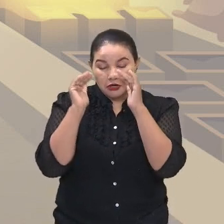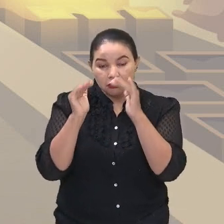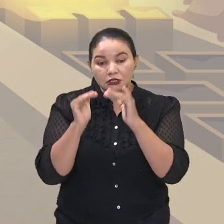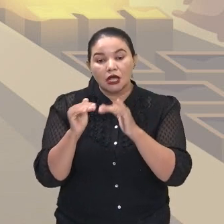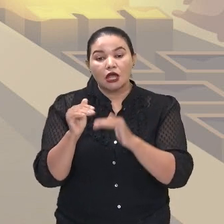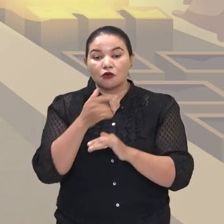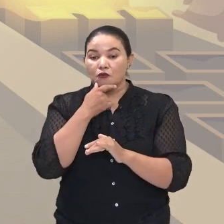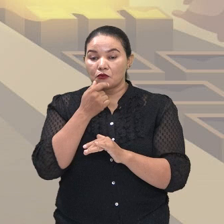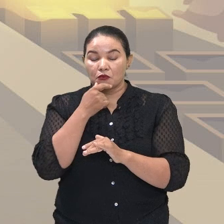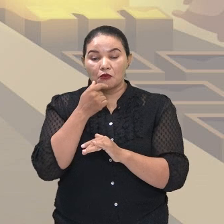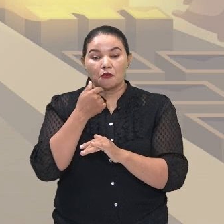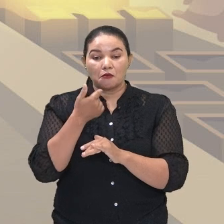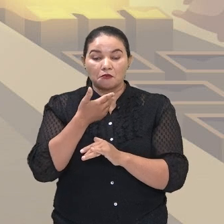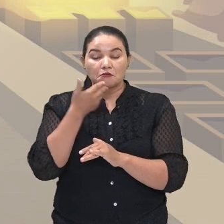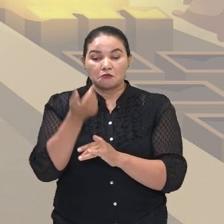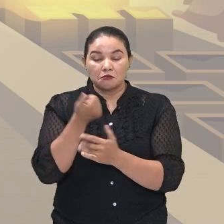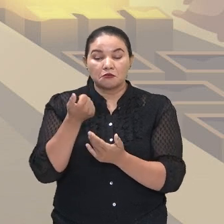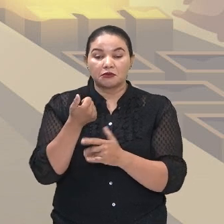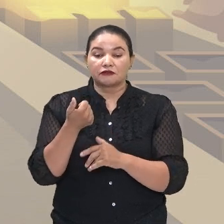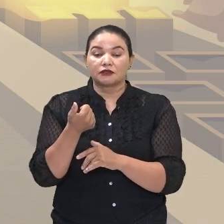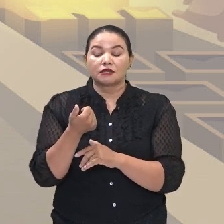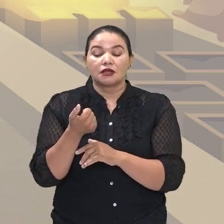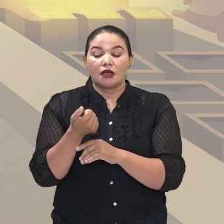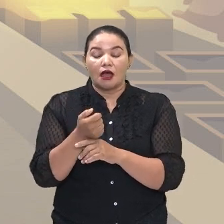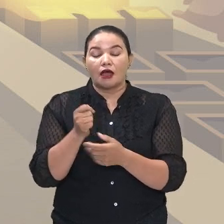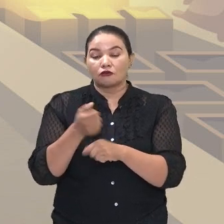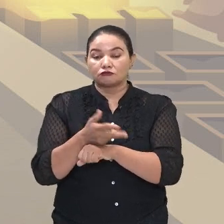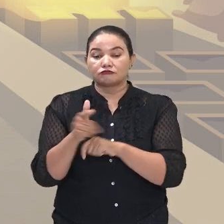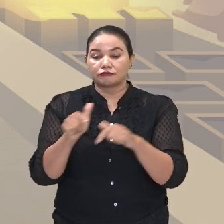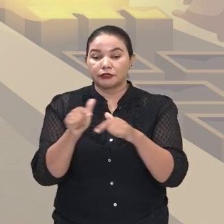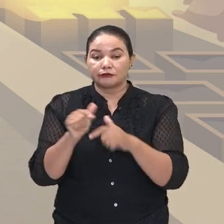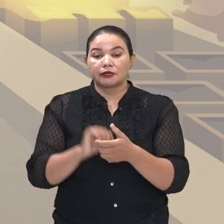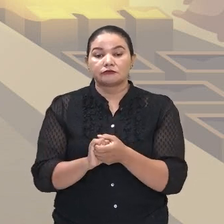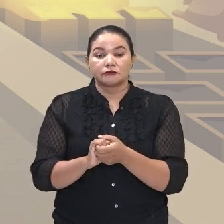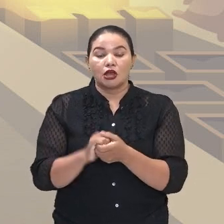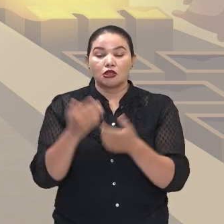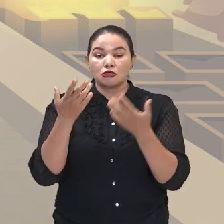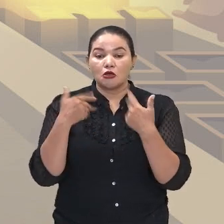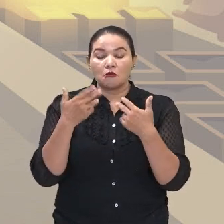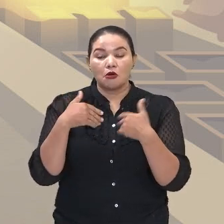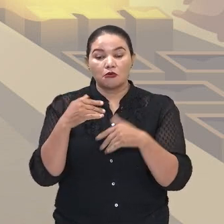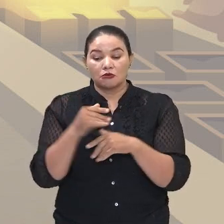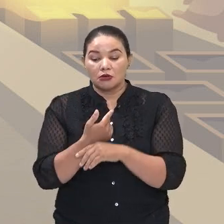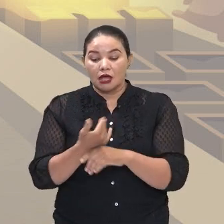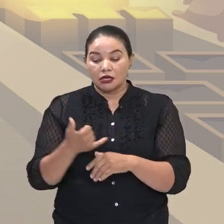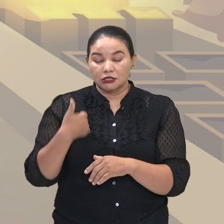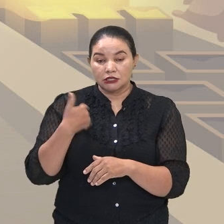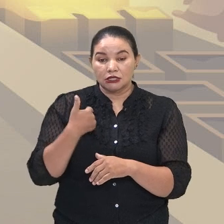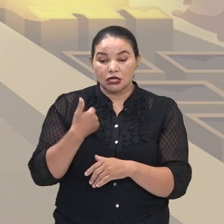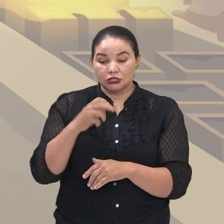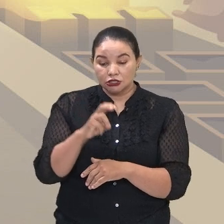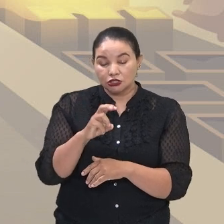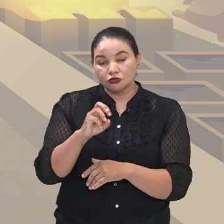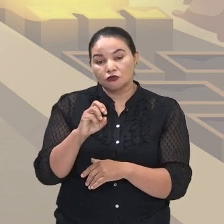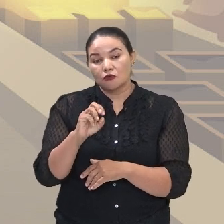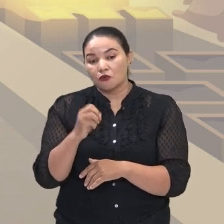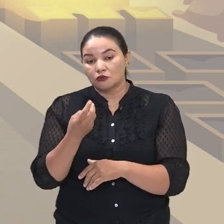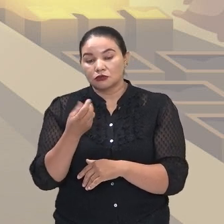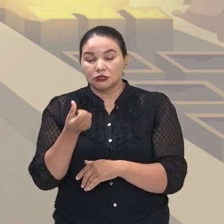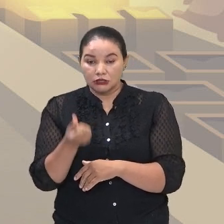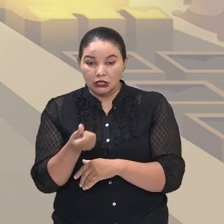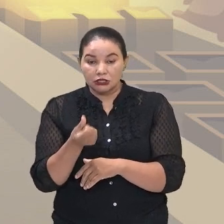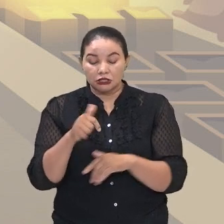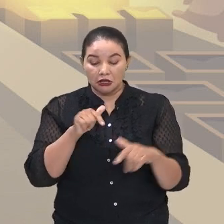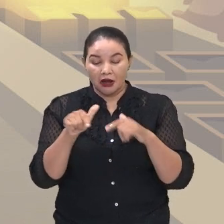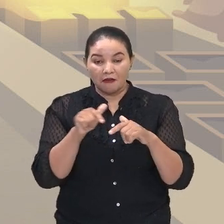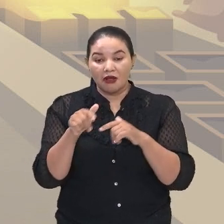preferência desses empregadores. Então era bastante comum crianças a partir de 5, 6 anos já estarem trabalhando nas